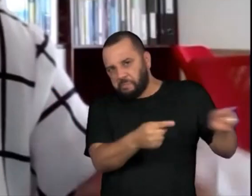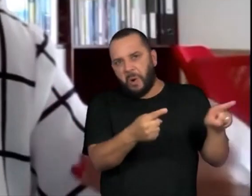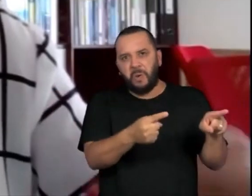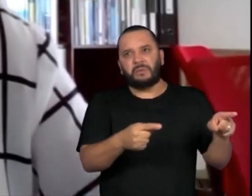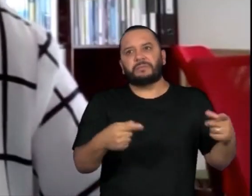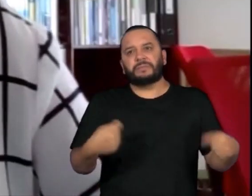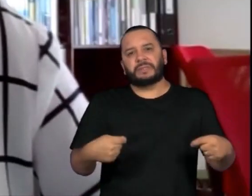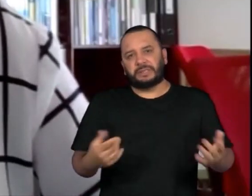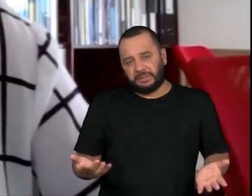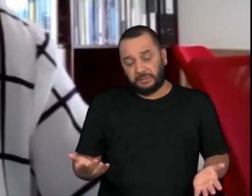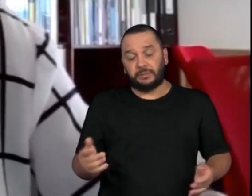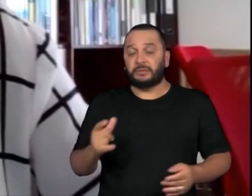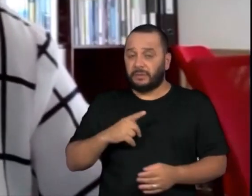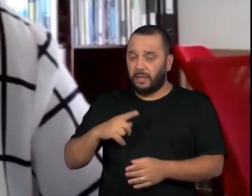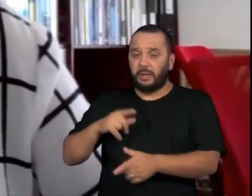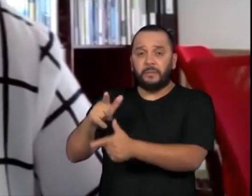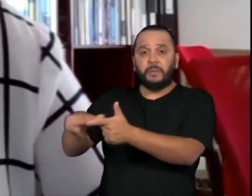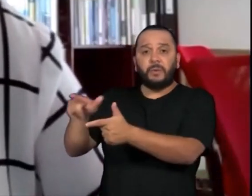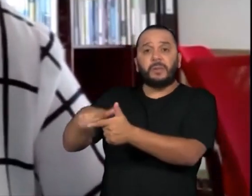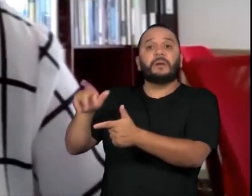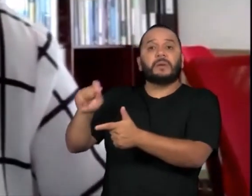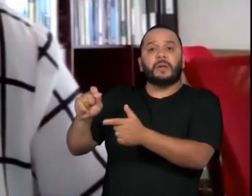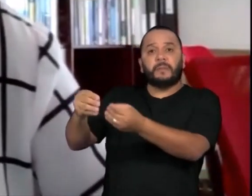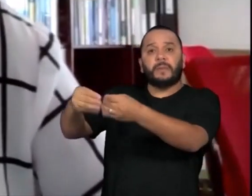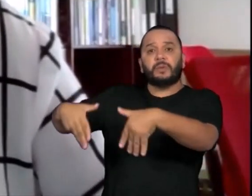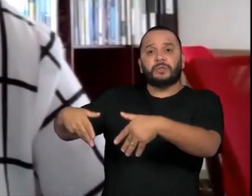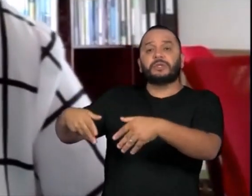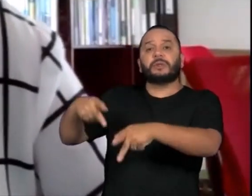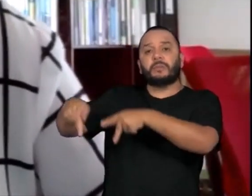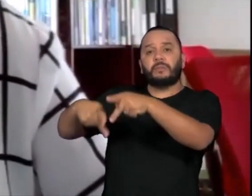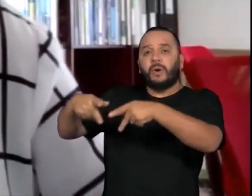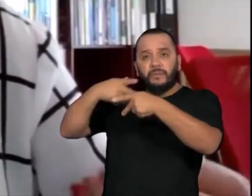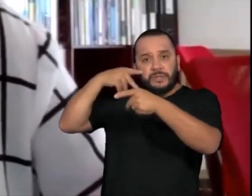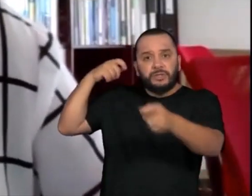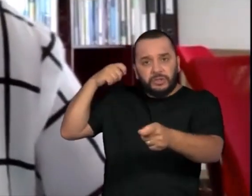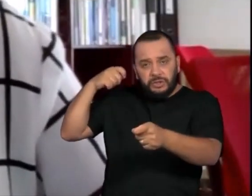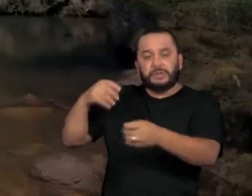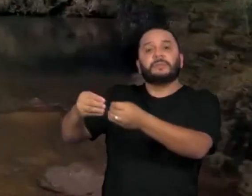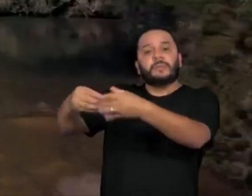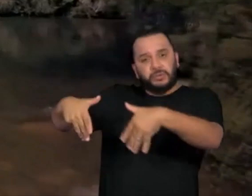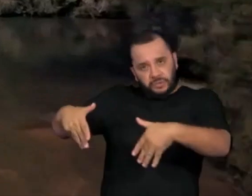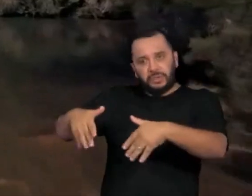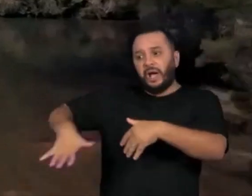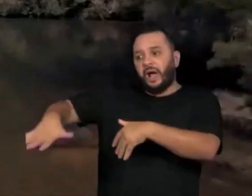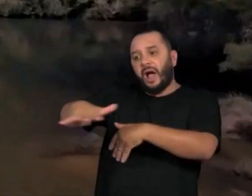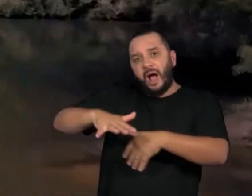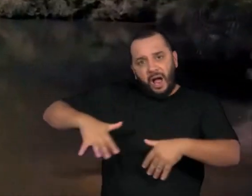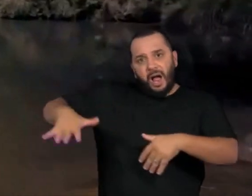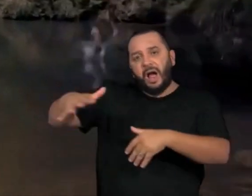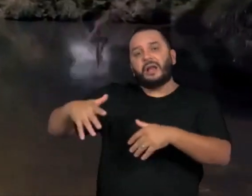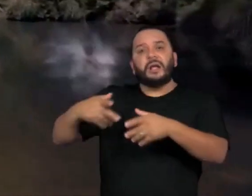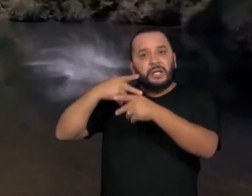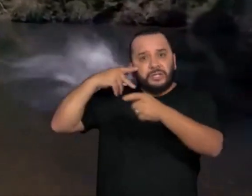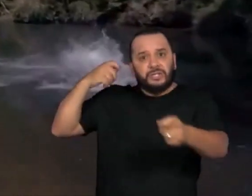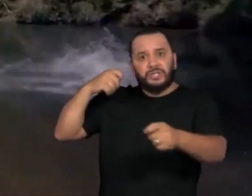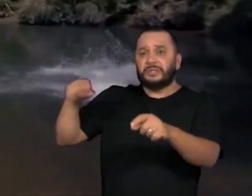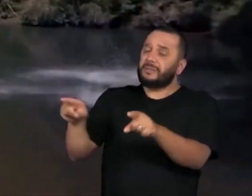que afeta os povos indígenas, que afeta as terras indígenas, mas que também afeta a soberania nacional.